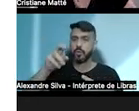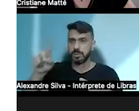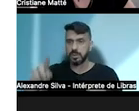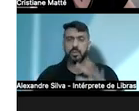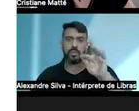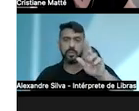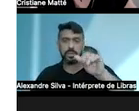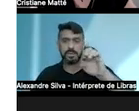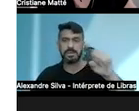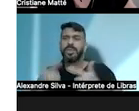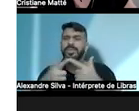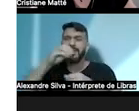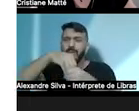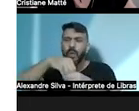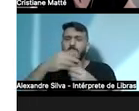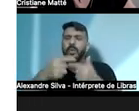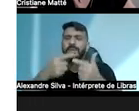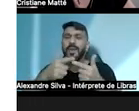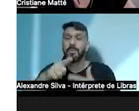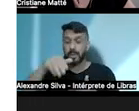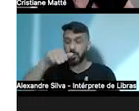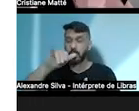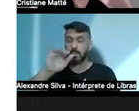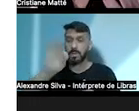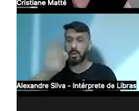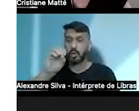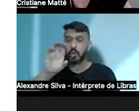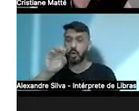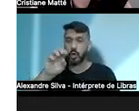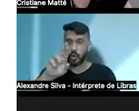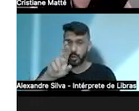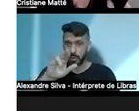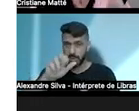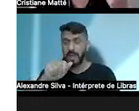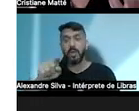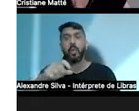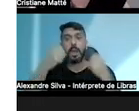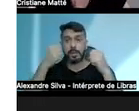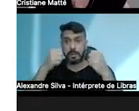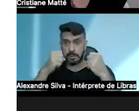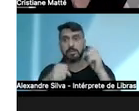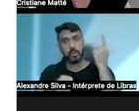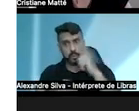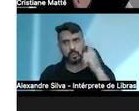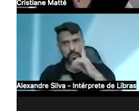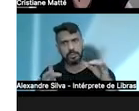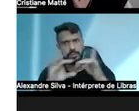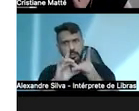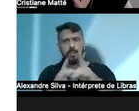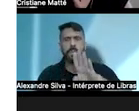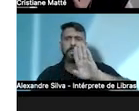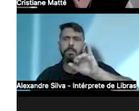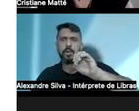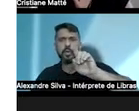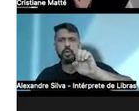dinâmica mitocondrial. E como a gente pode ver aqui, o exercício melhora essa fusão mitocondrial, e isso está relacionado com biogênese